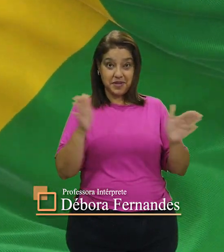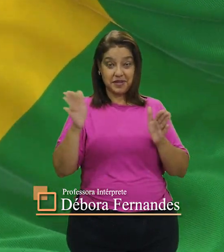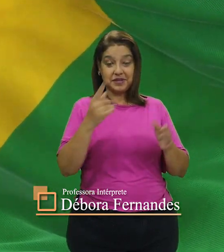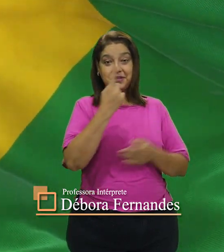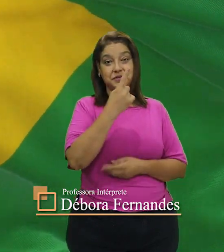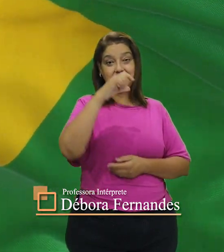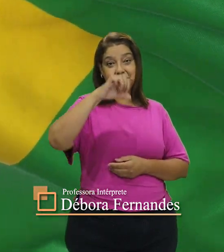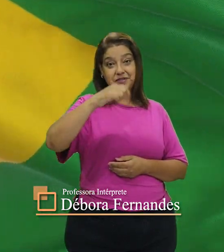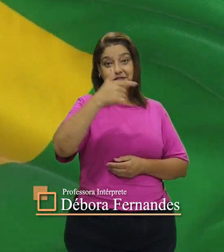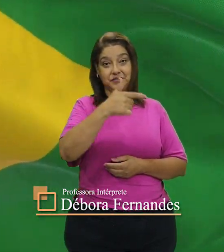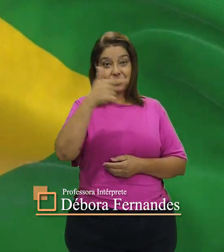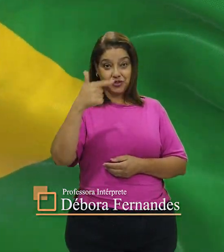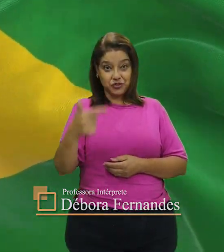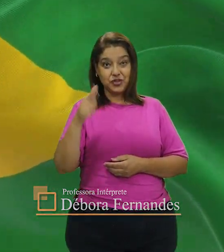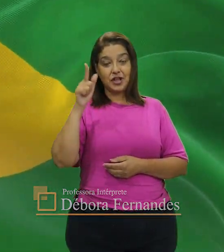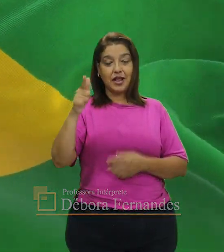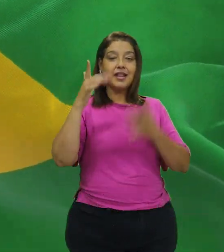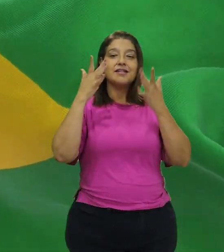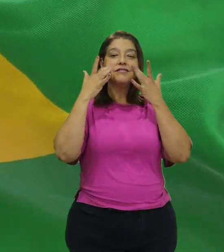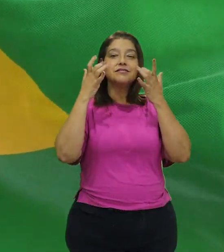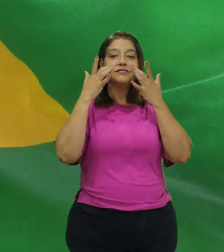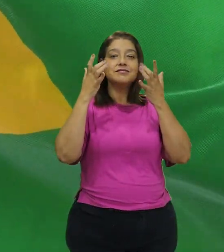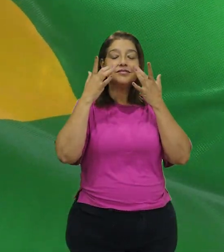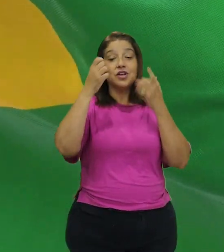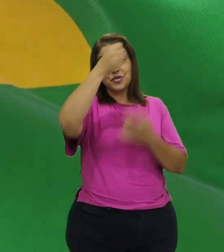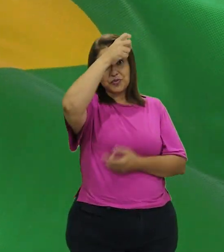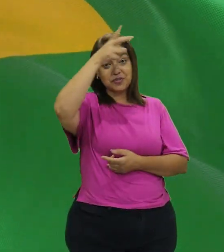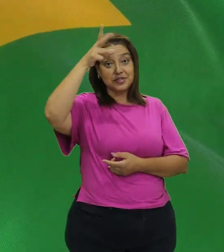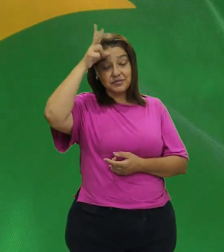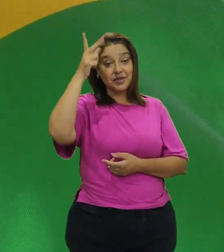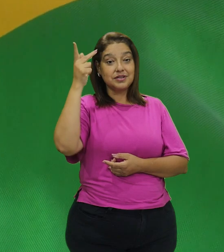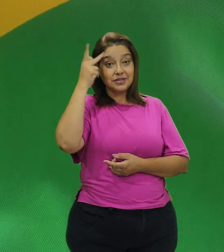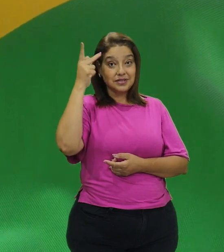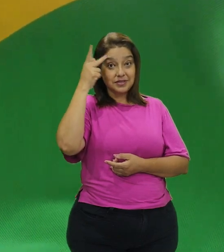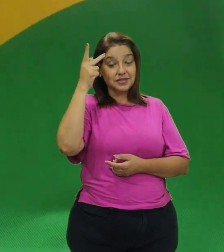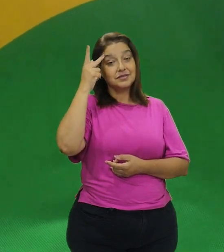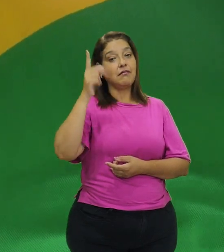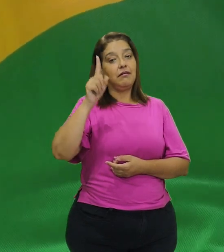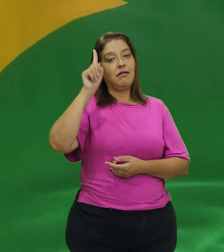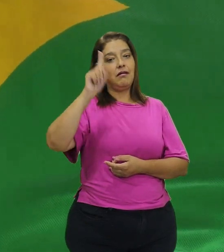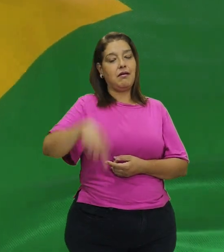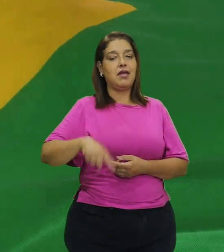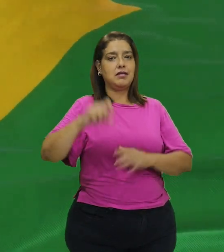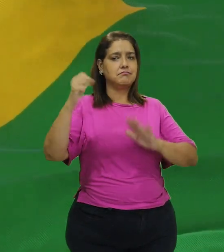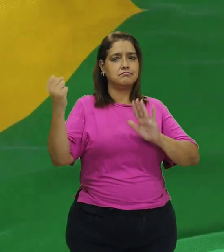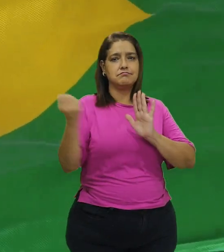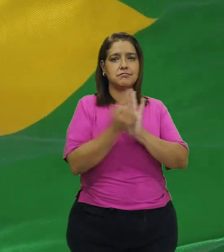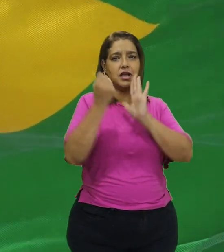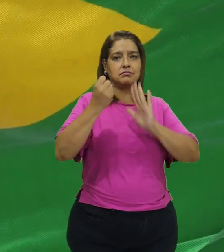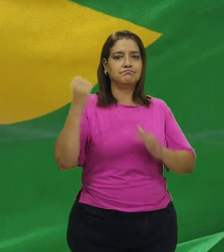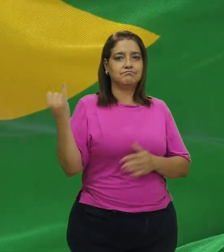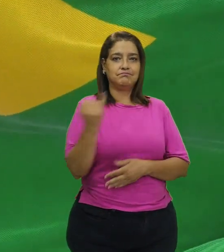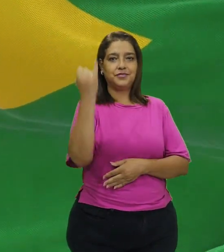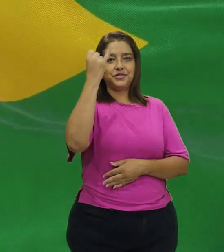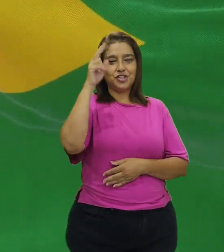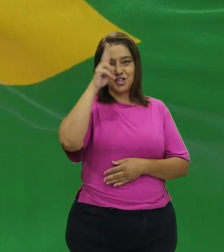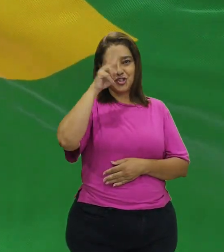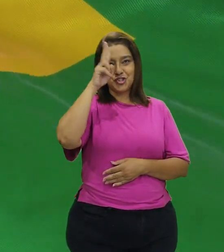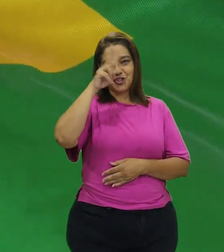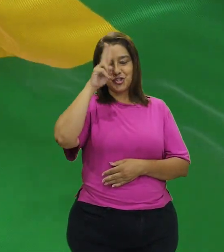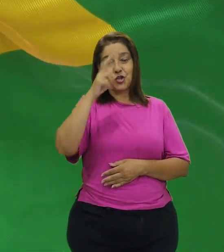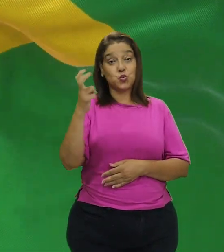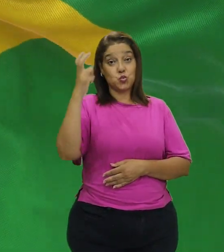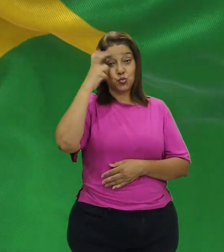de 1922, no Teatro Municipal de São Paulo, é considerada um dos marcos mais importantes da